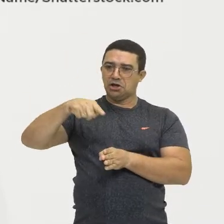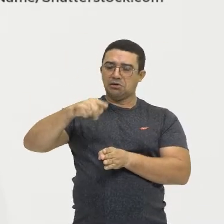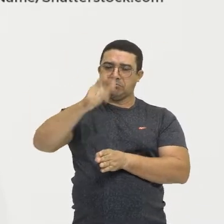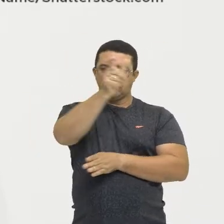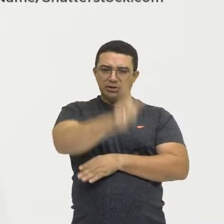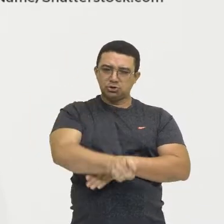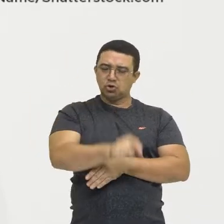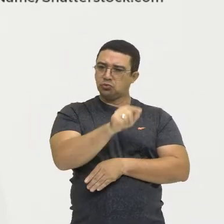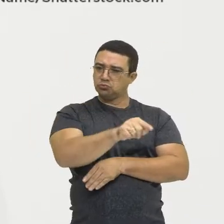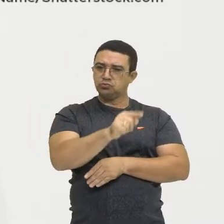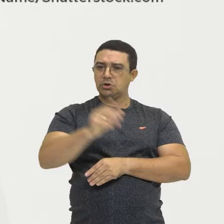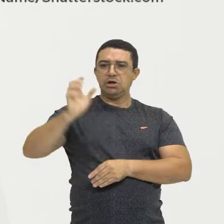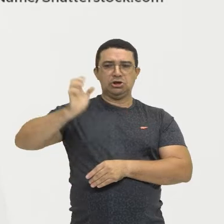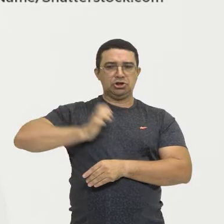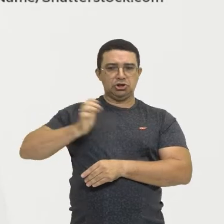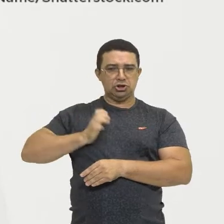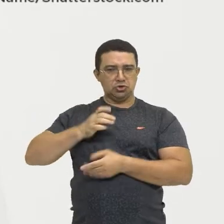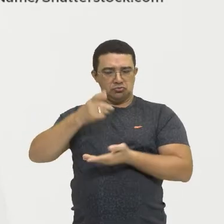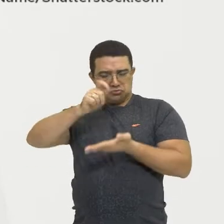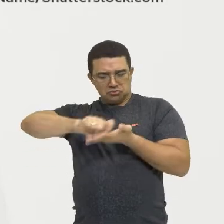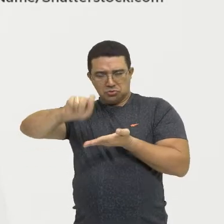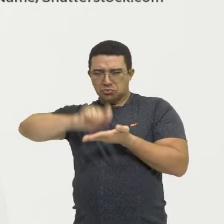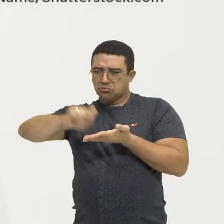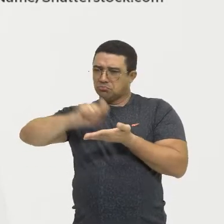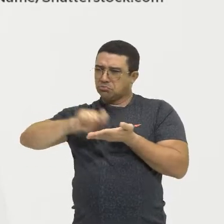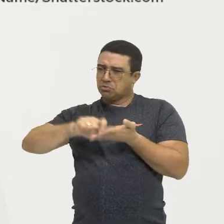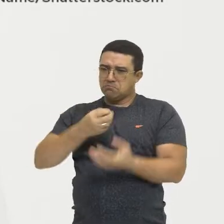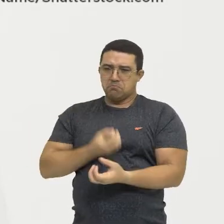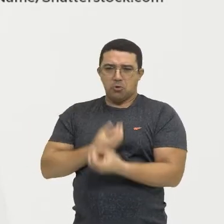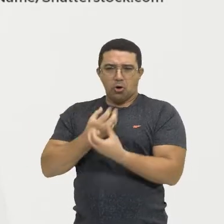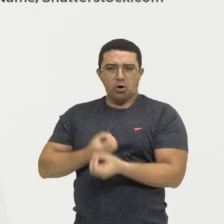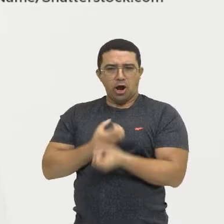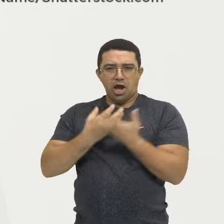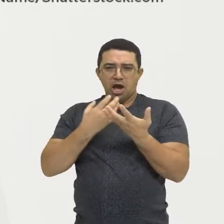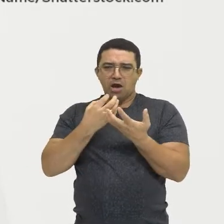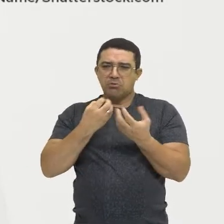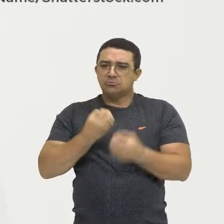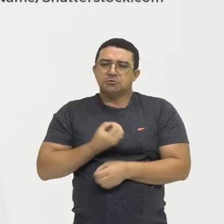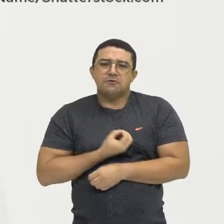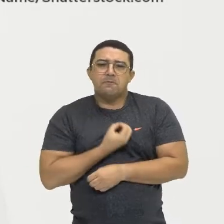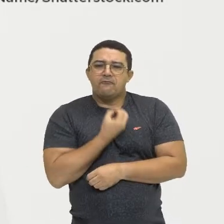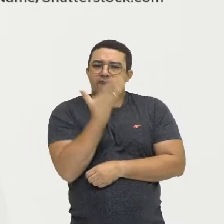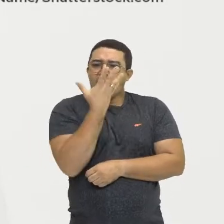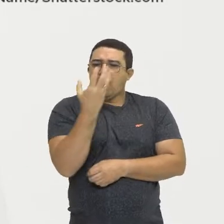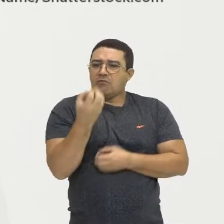nobre, né? Que compunha e tal, mas tinha pessoa do povo também. Então,